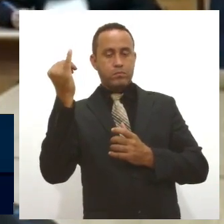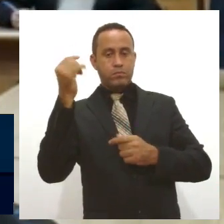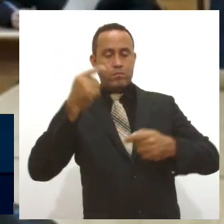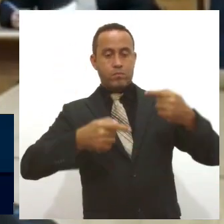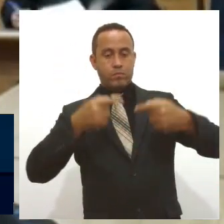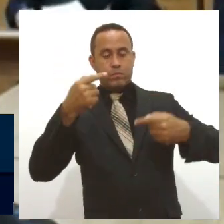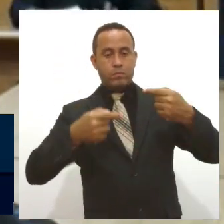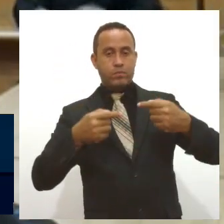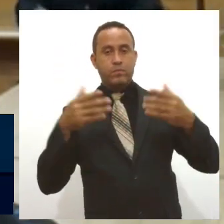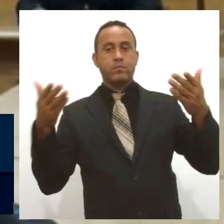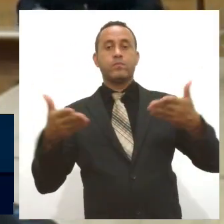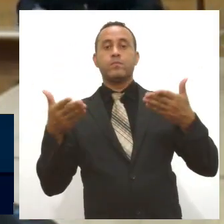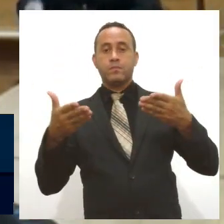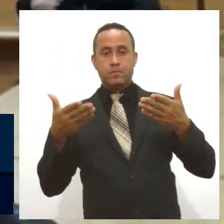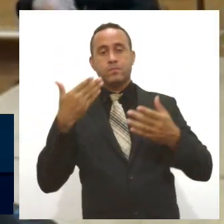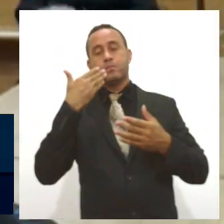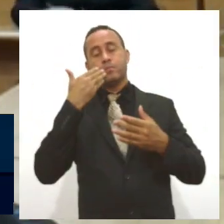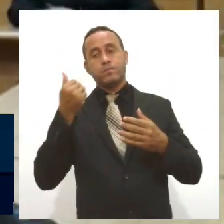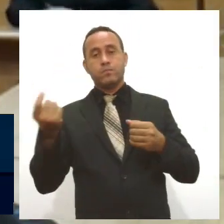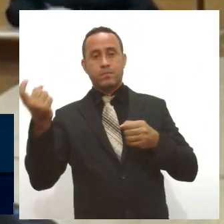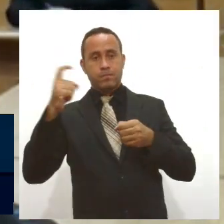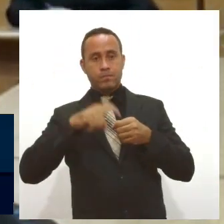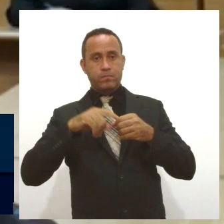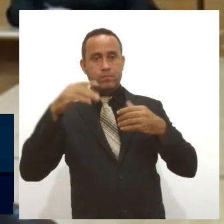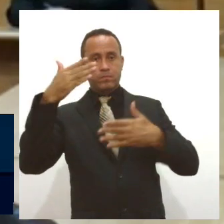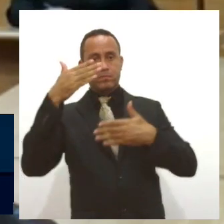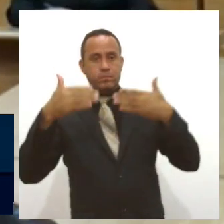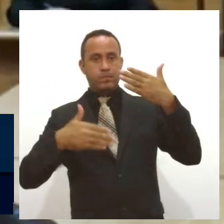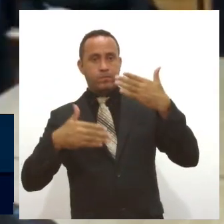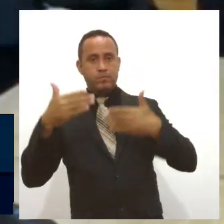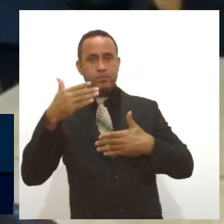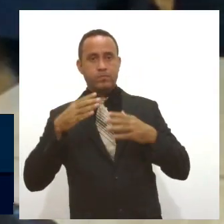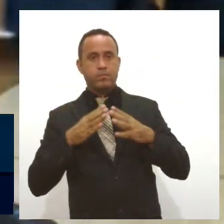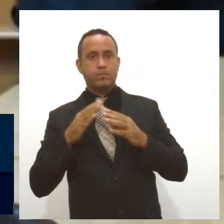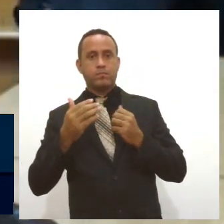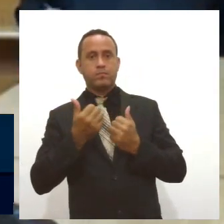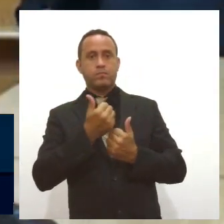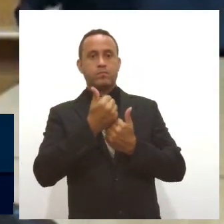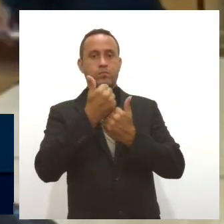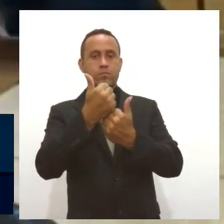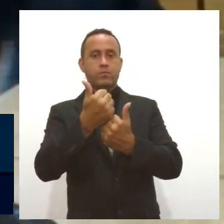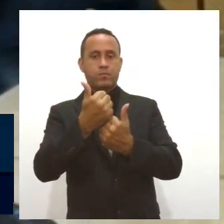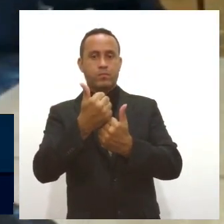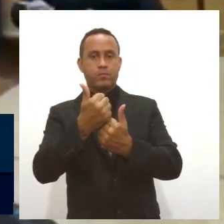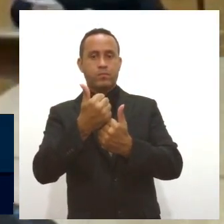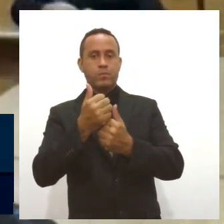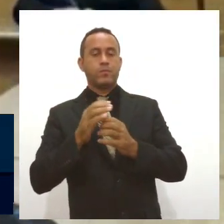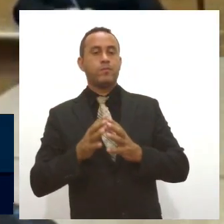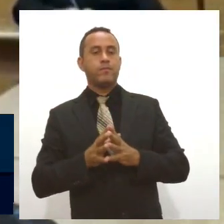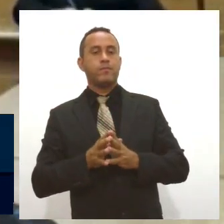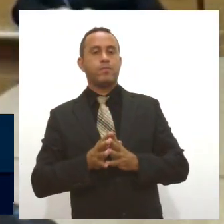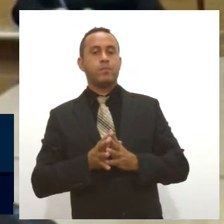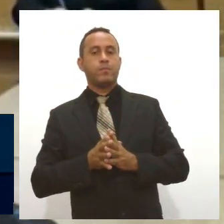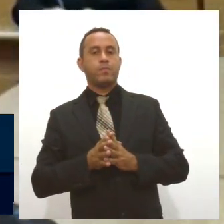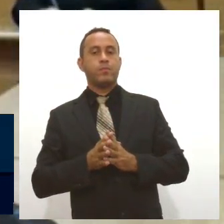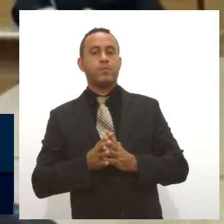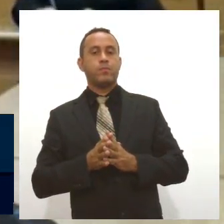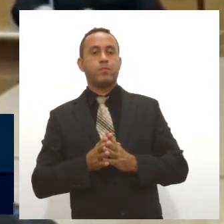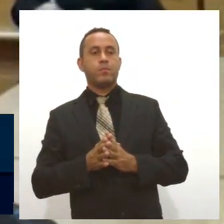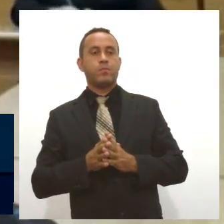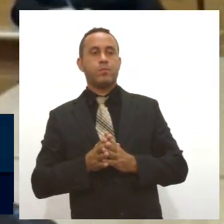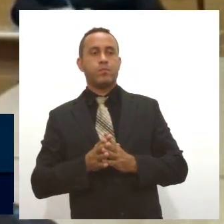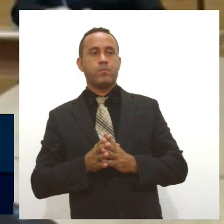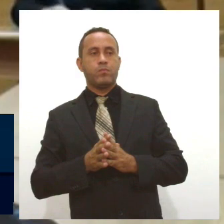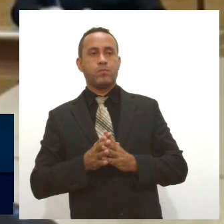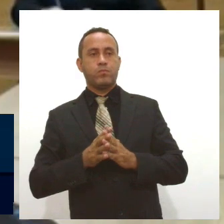política. Bom, agora que já voltou à apresentação, eu pediria o apoio para a gente passar de forma